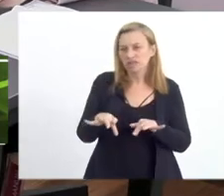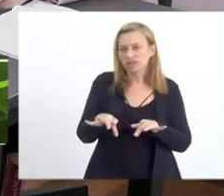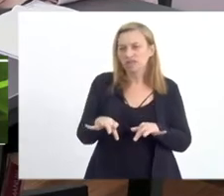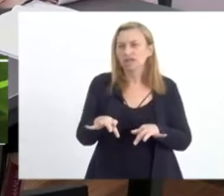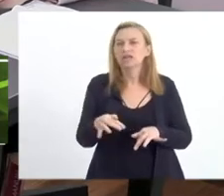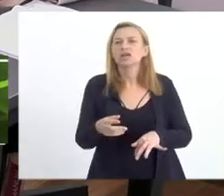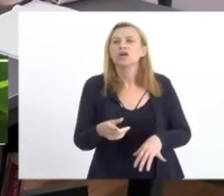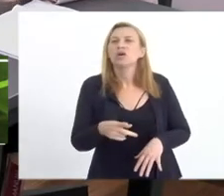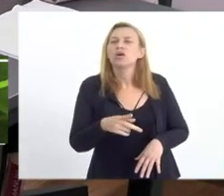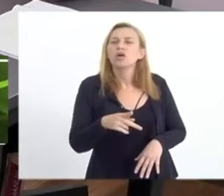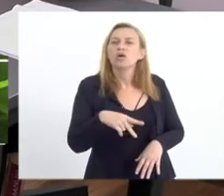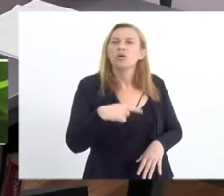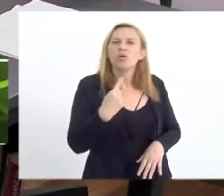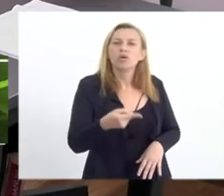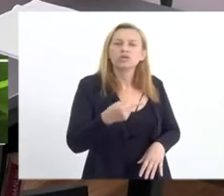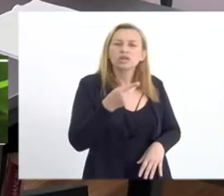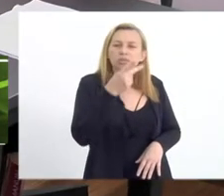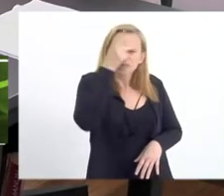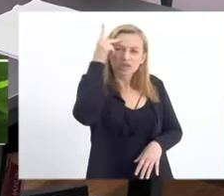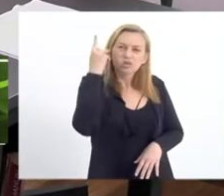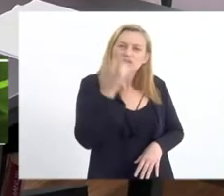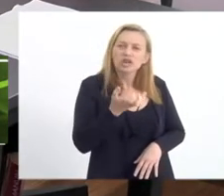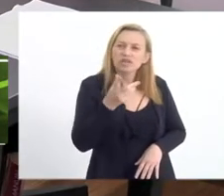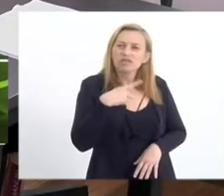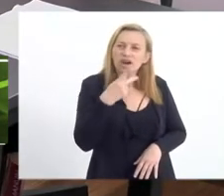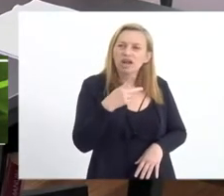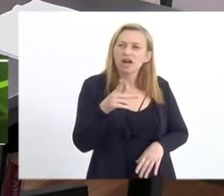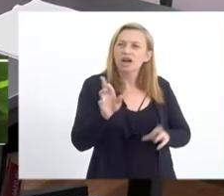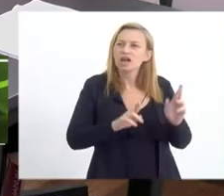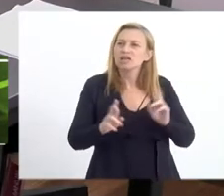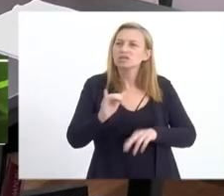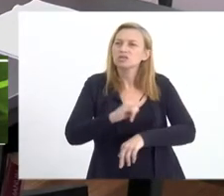Alguém gostaria de fazer mais alguma colocação em relação ao aeroporto?